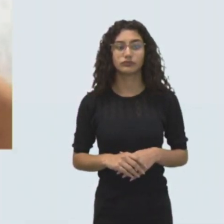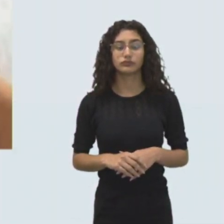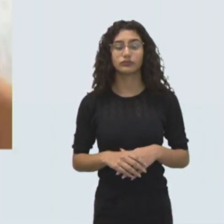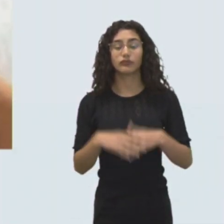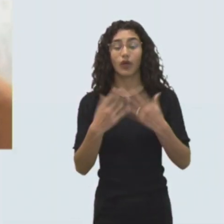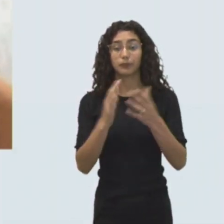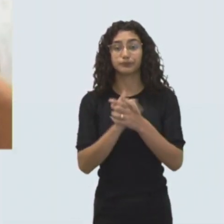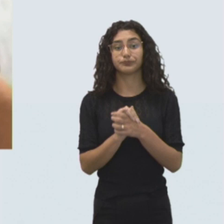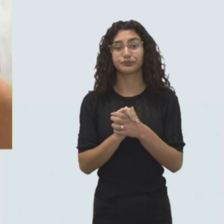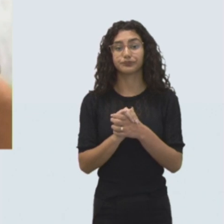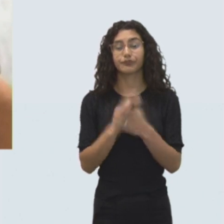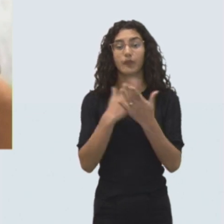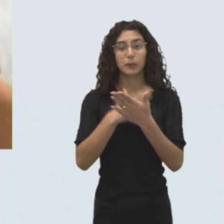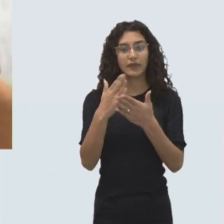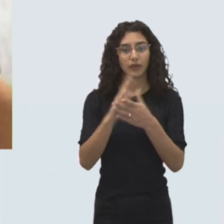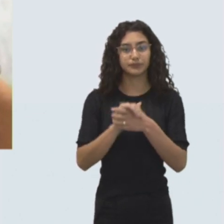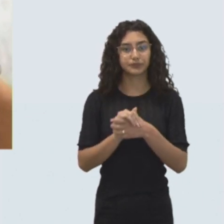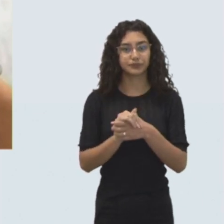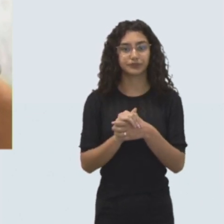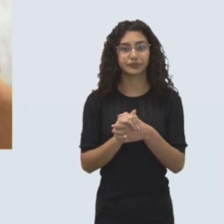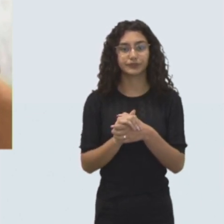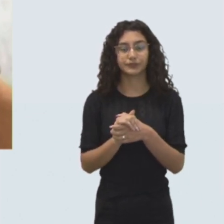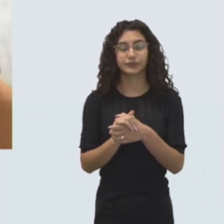Então vamos lá.